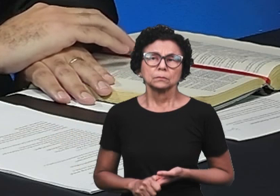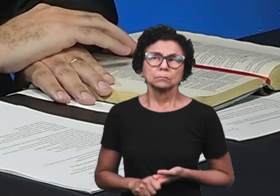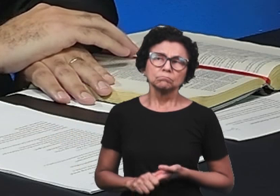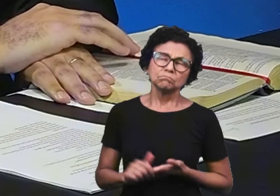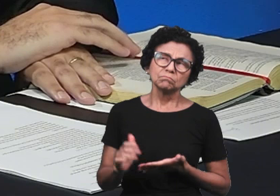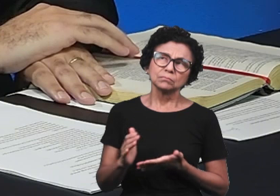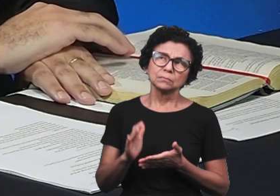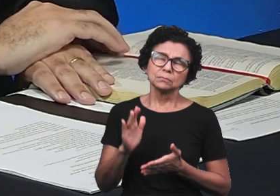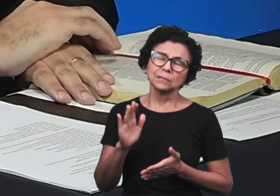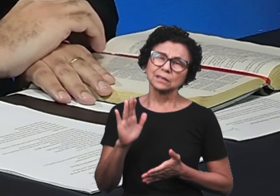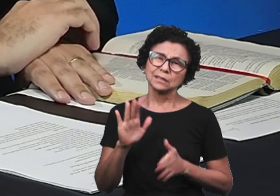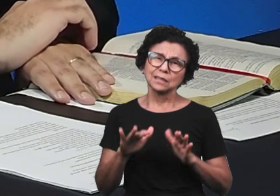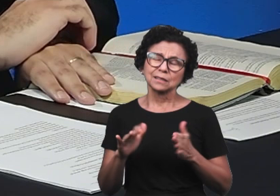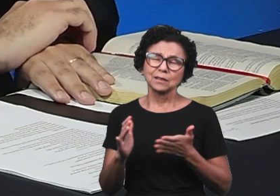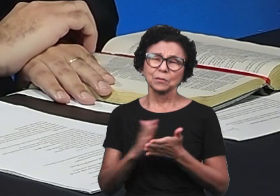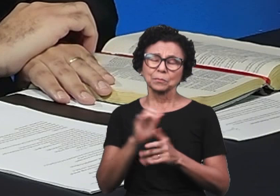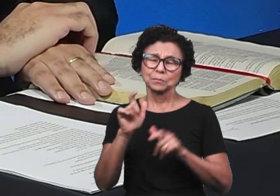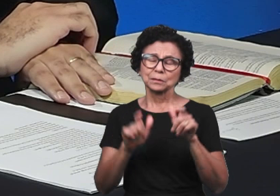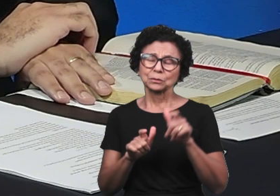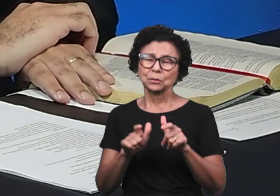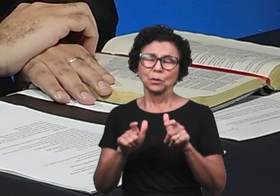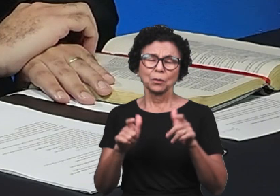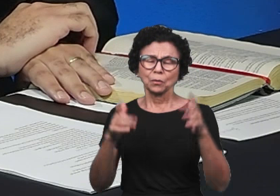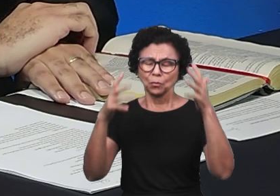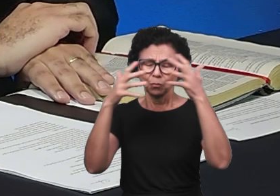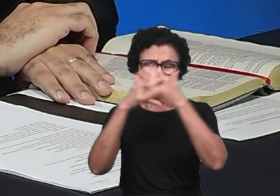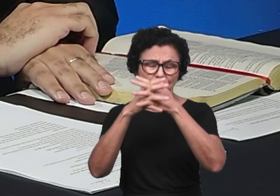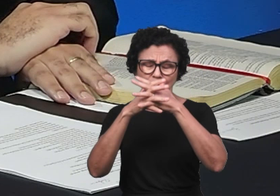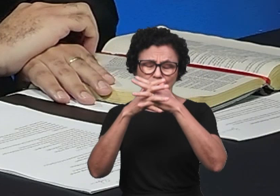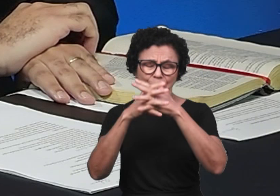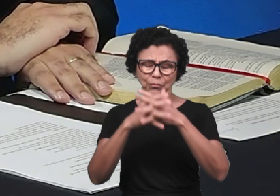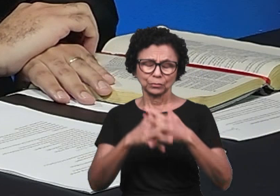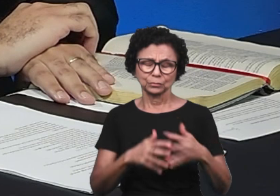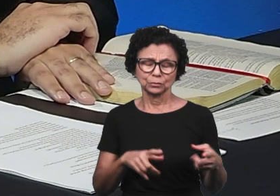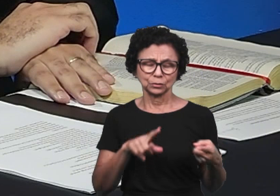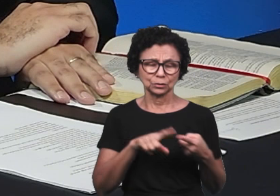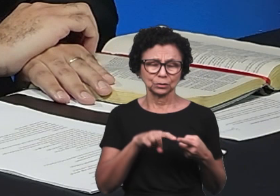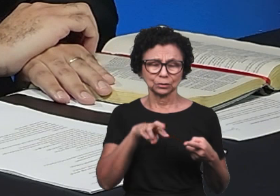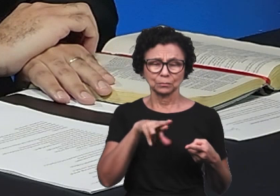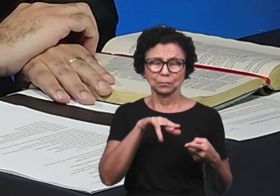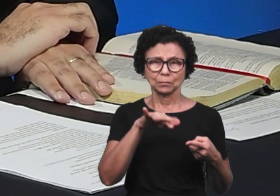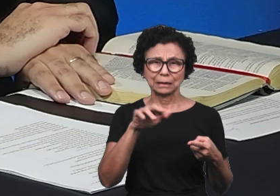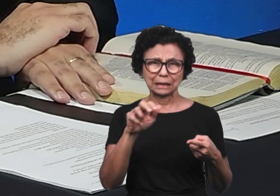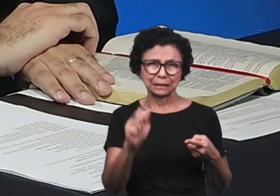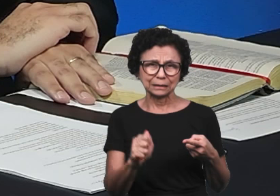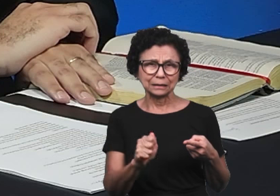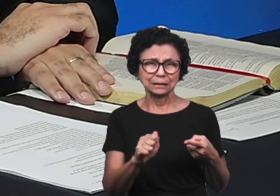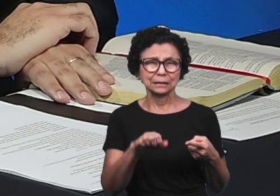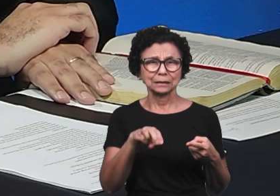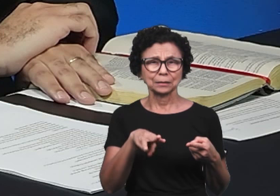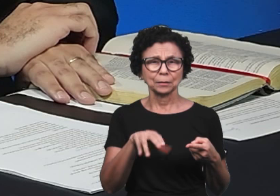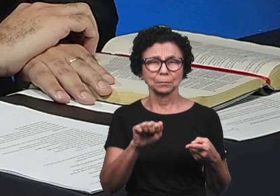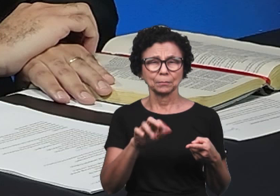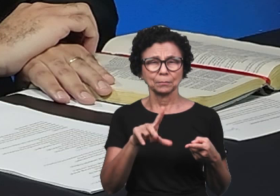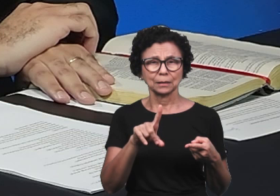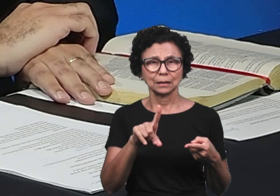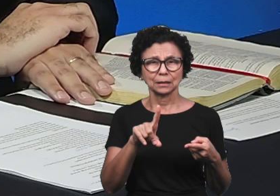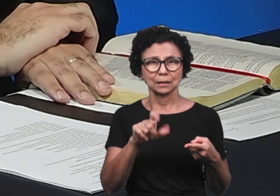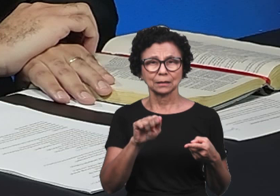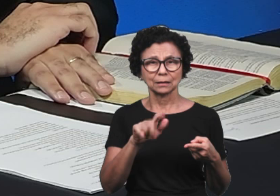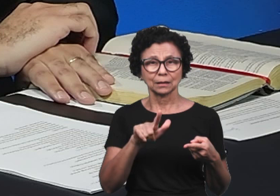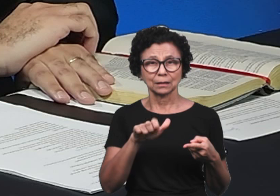confundem, misturam Maria Madalena, que fora liberta de 7 espíritos